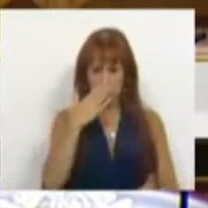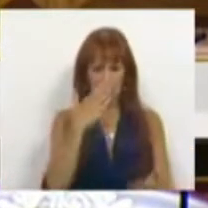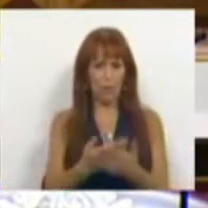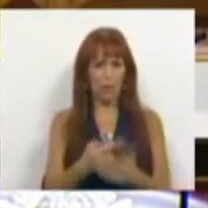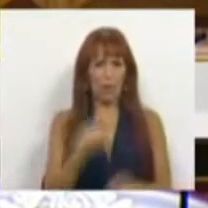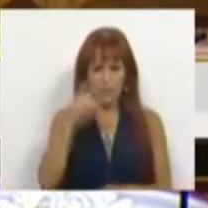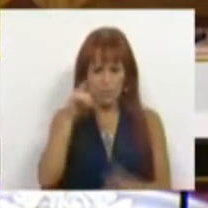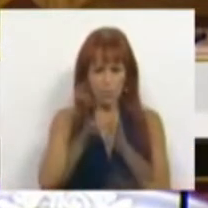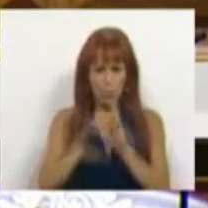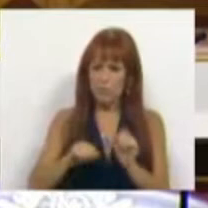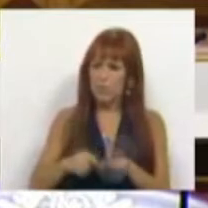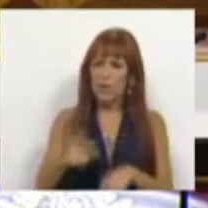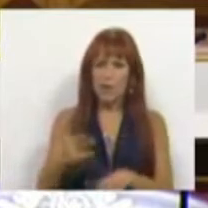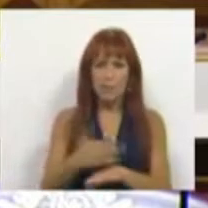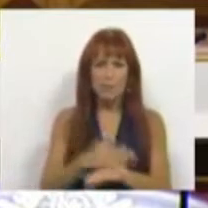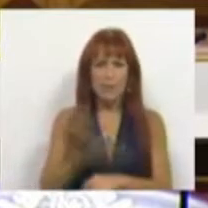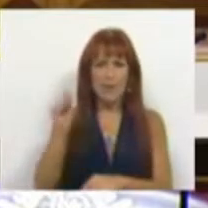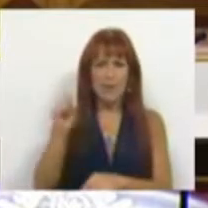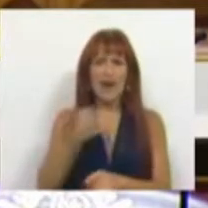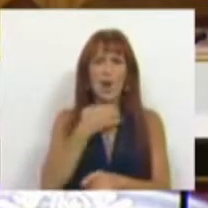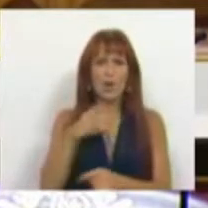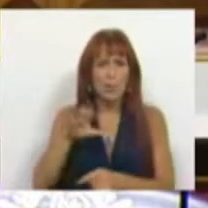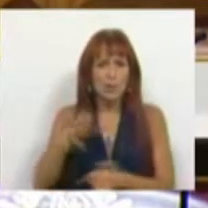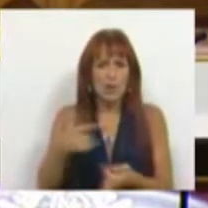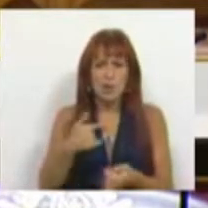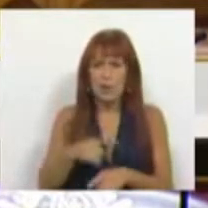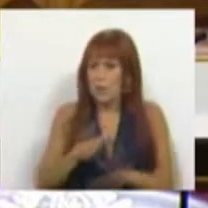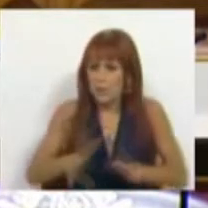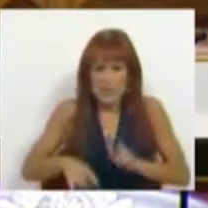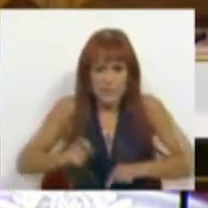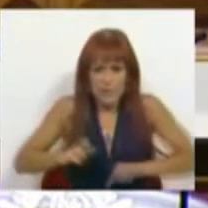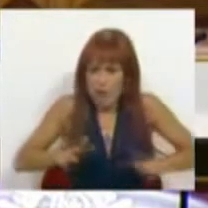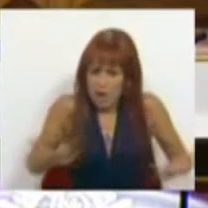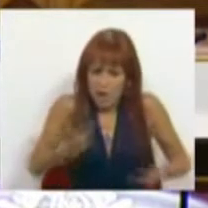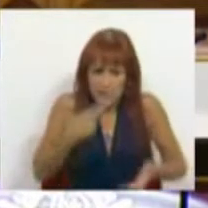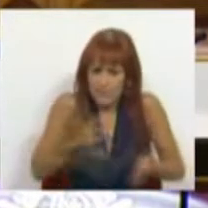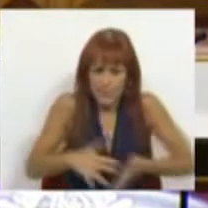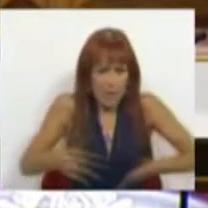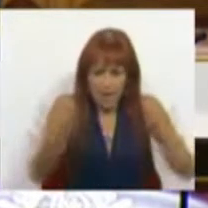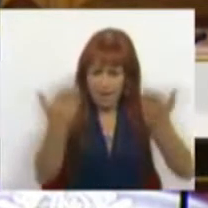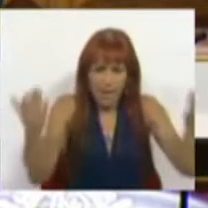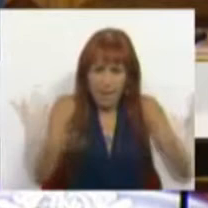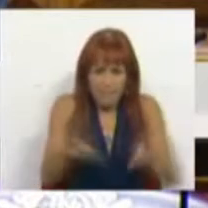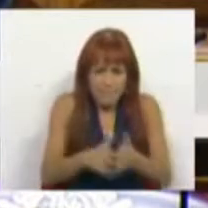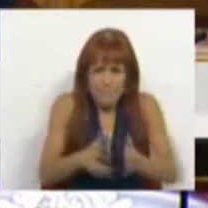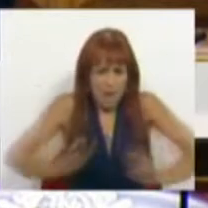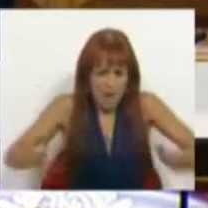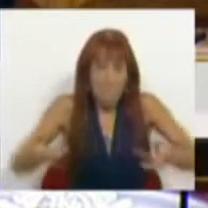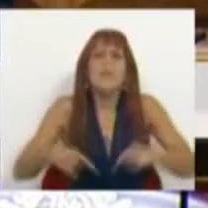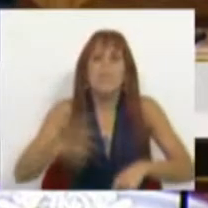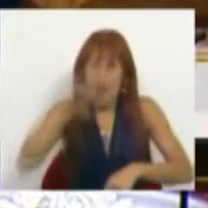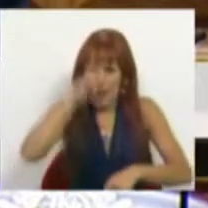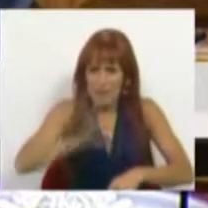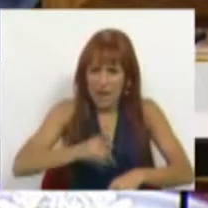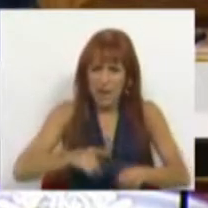com o memorando e com a pré-bancarrota do país. Também não há que escamoteá-lo, essa é a verdade e é a realidade. Também convém